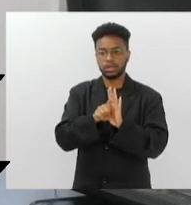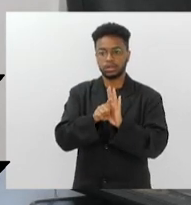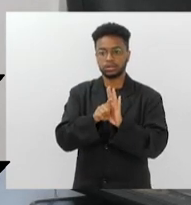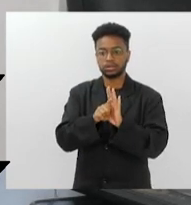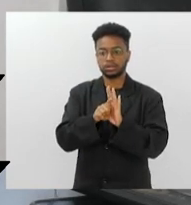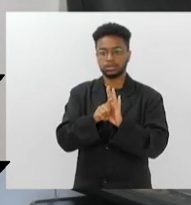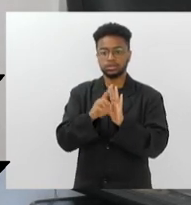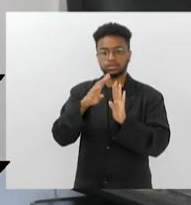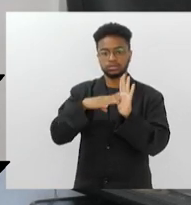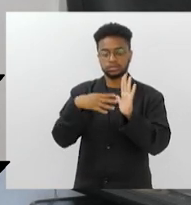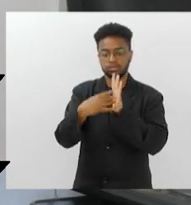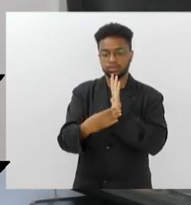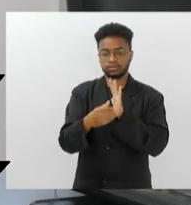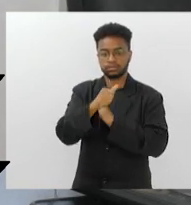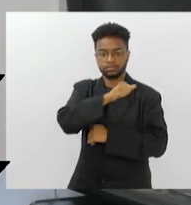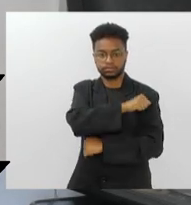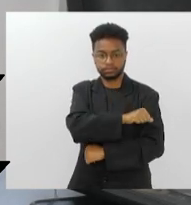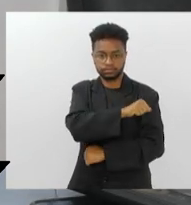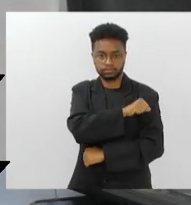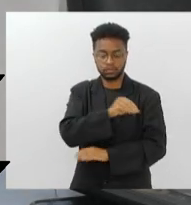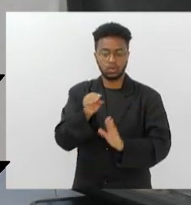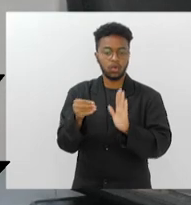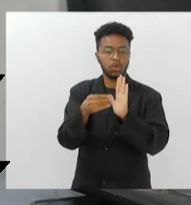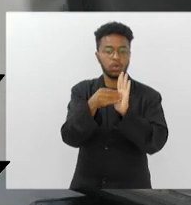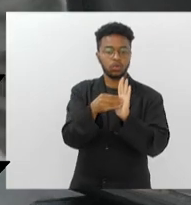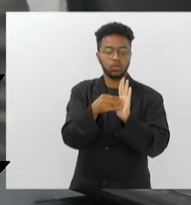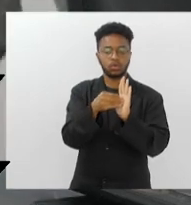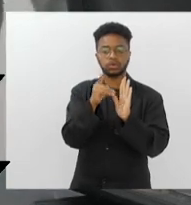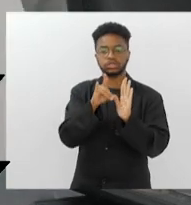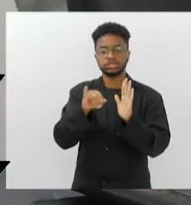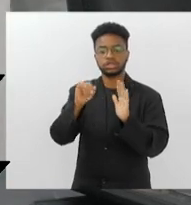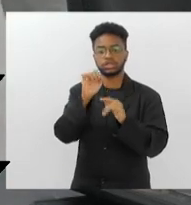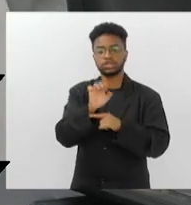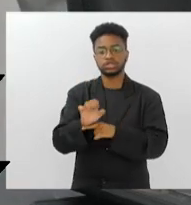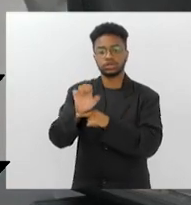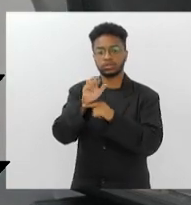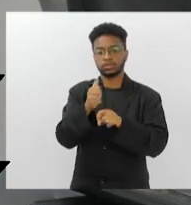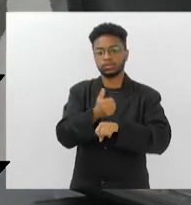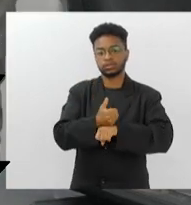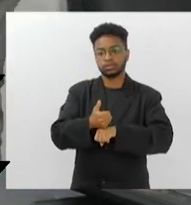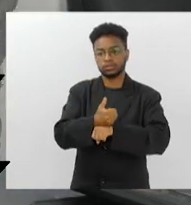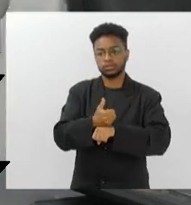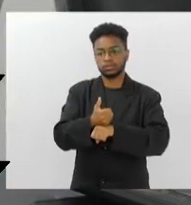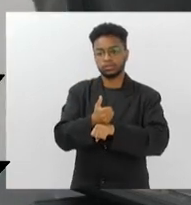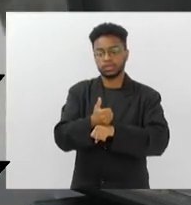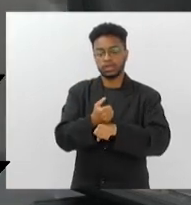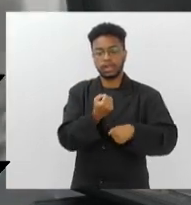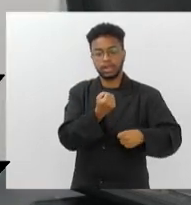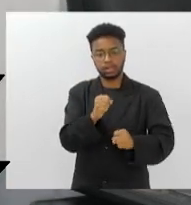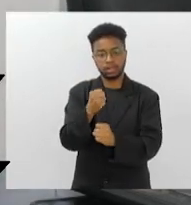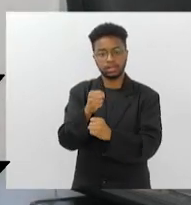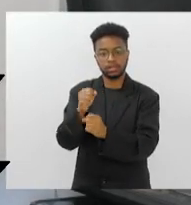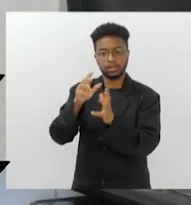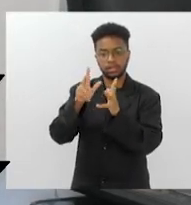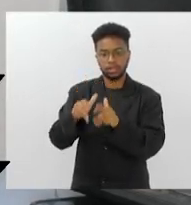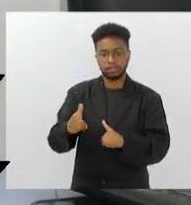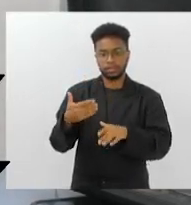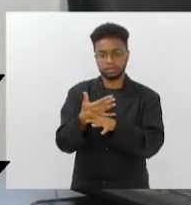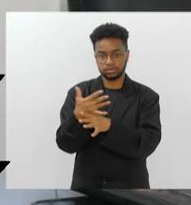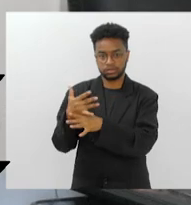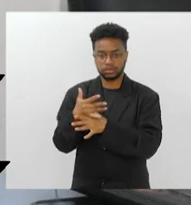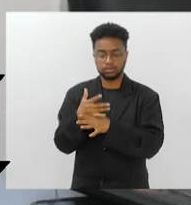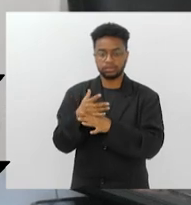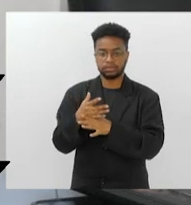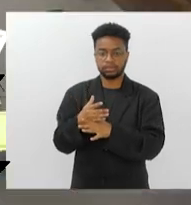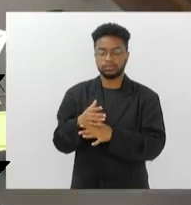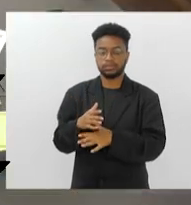deane 201 inu Noal doado rio deane o dia Estadual do profissional de limpeza urbana senhor presidente Deputado